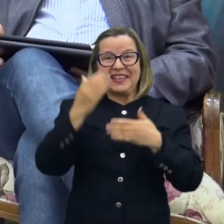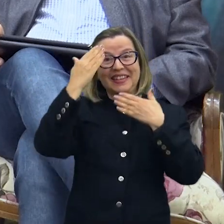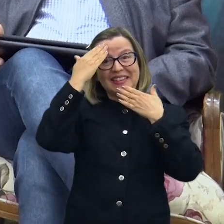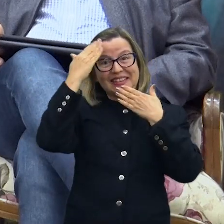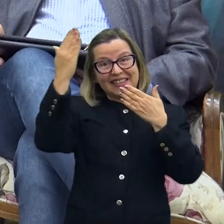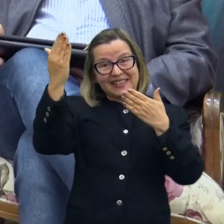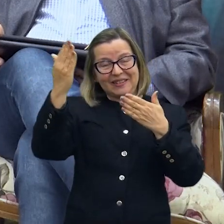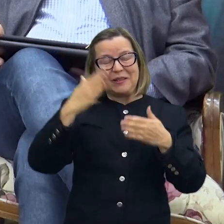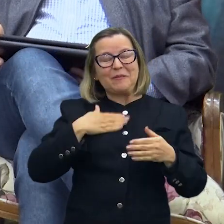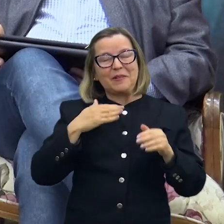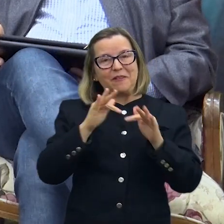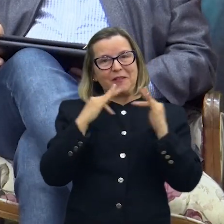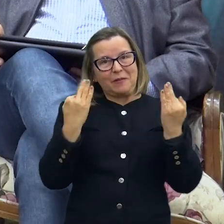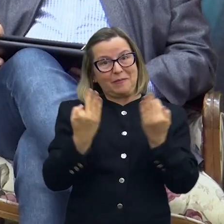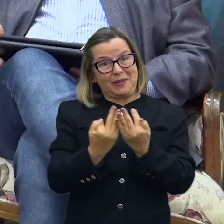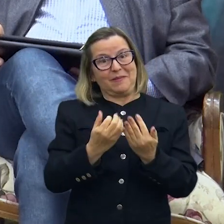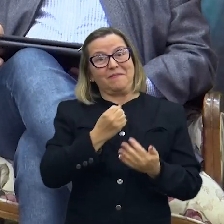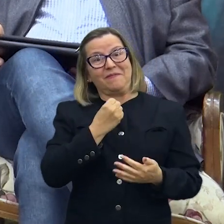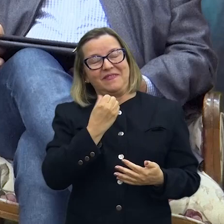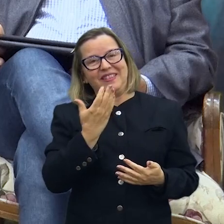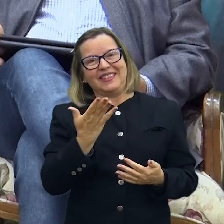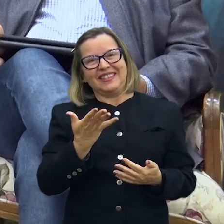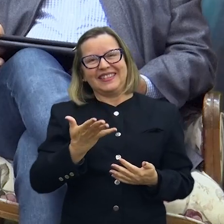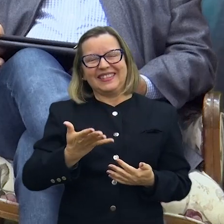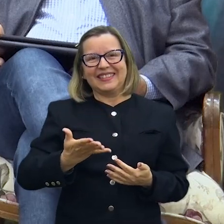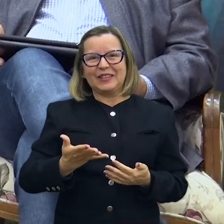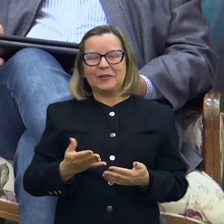Graças a Deus, minha família está bem.